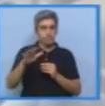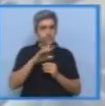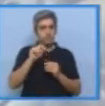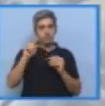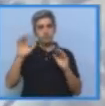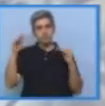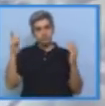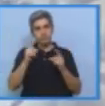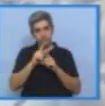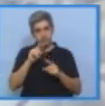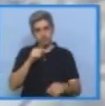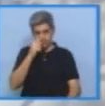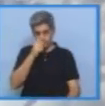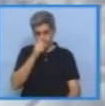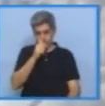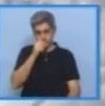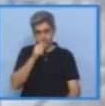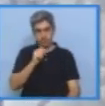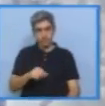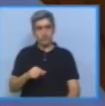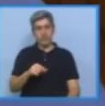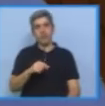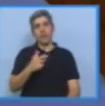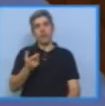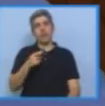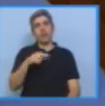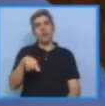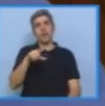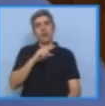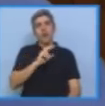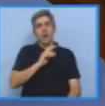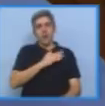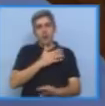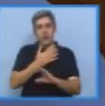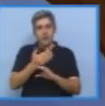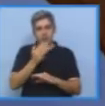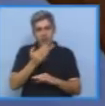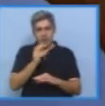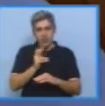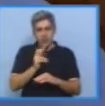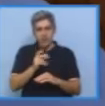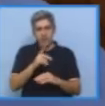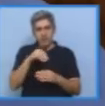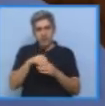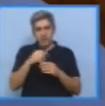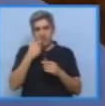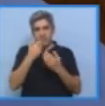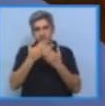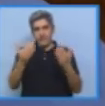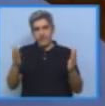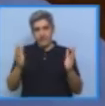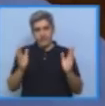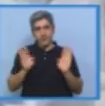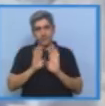no caso de outras Seminário dos dioceses. Olivais. Exatamente. Agora, esses 7 anos acontecem dentro de 4 paredes de